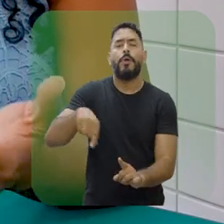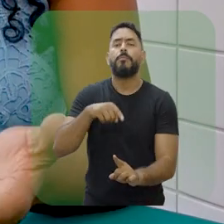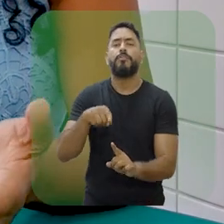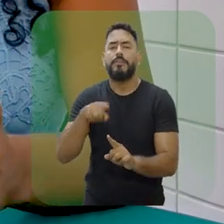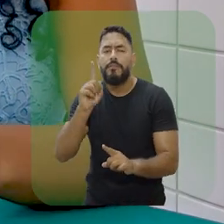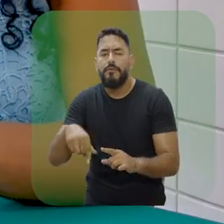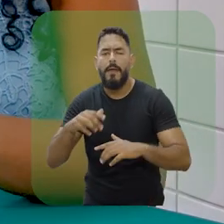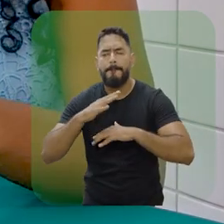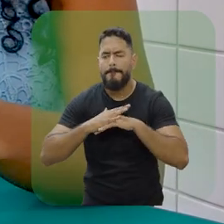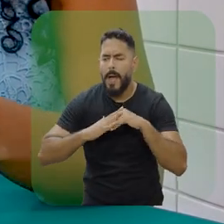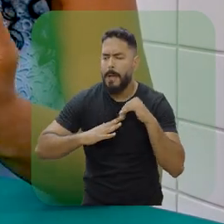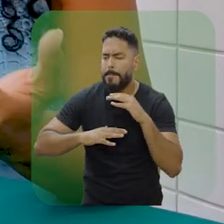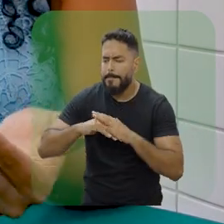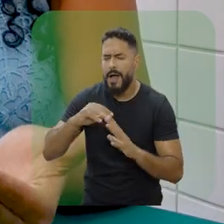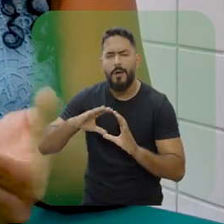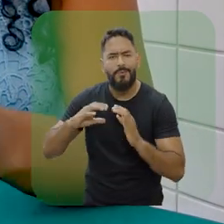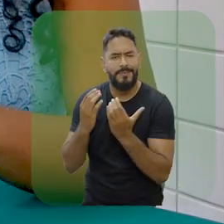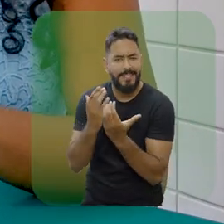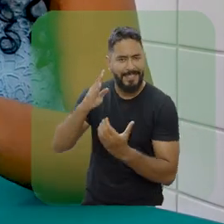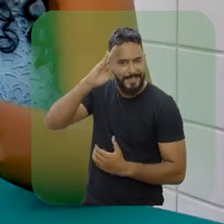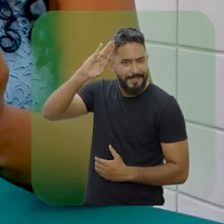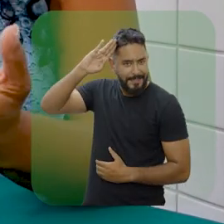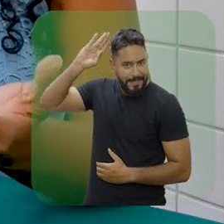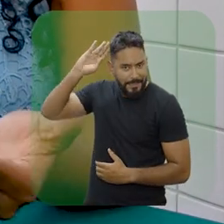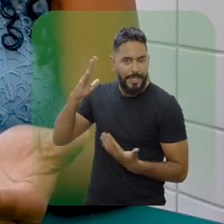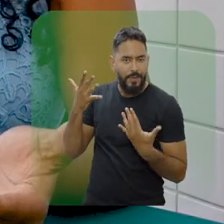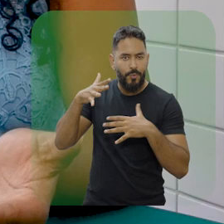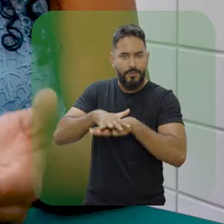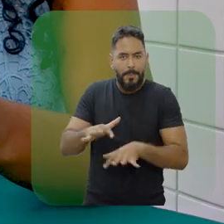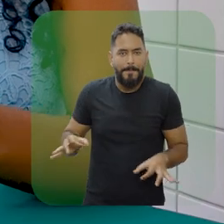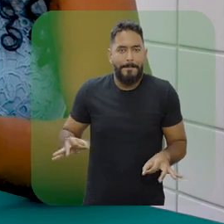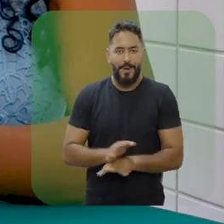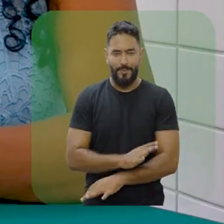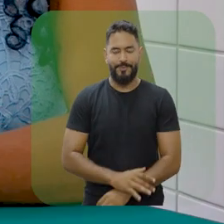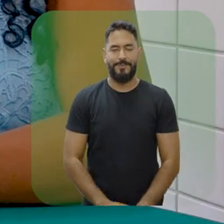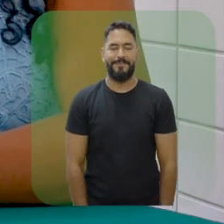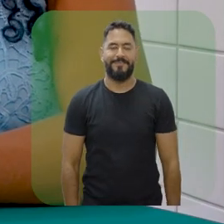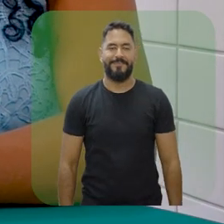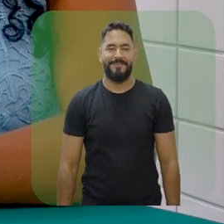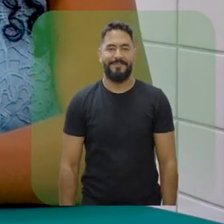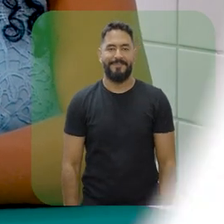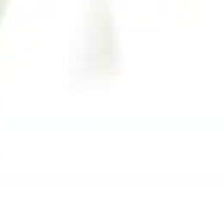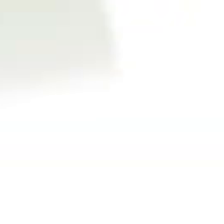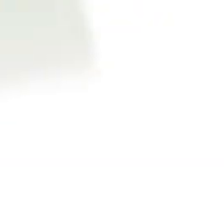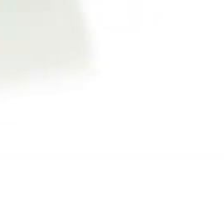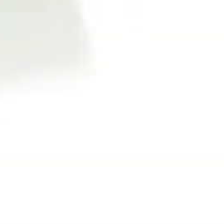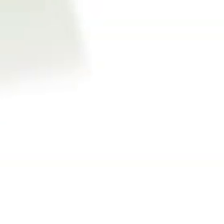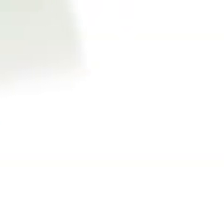colaboração de todos. Buscamos construir uma comunidade acadêmica mais inclusiva.